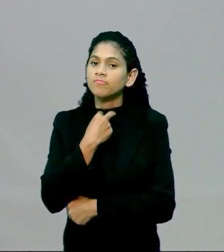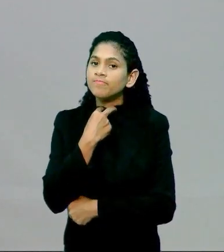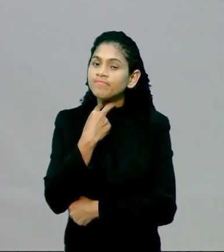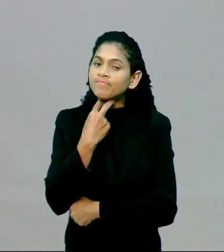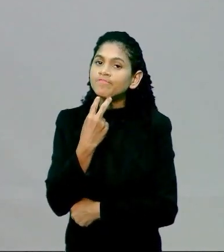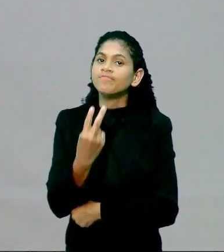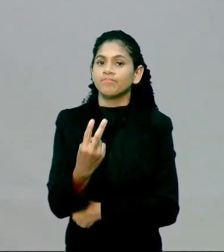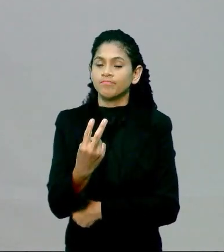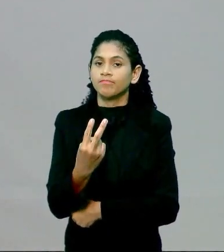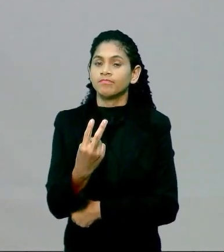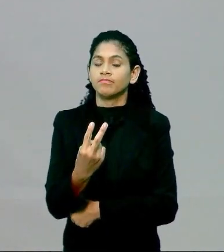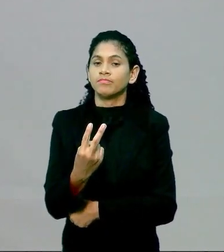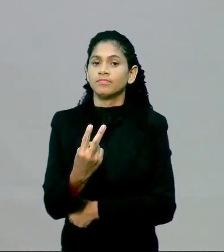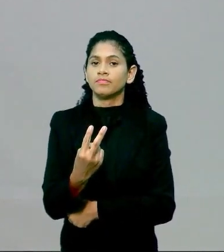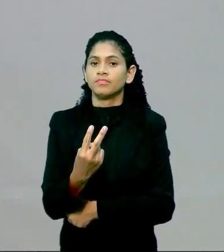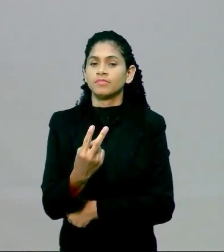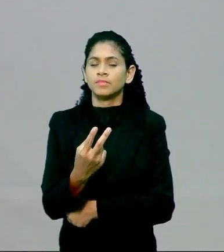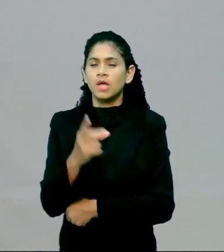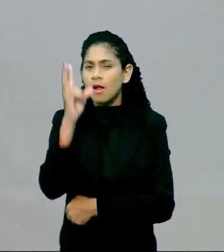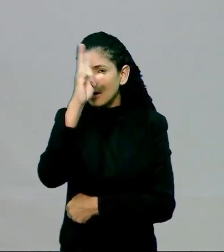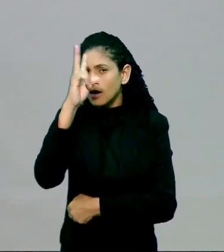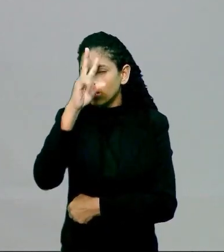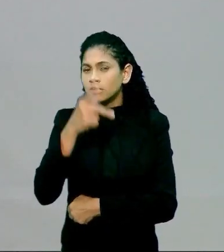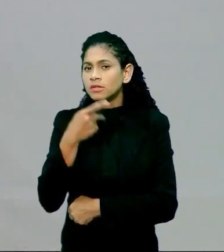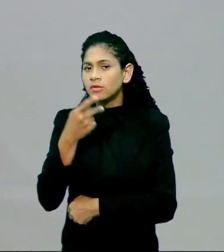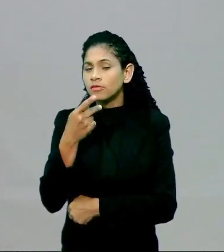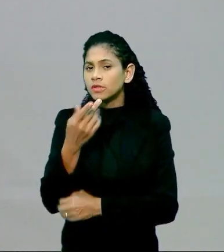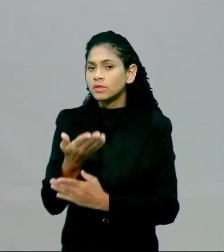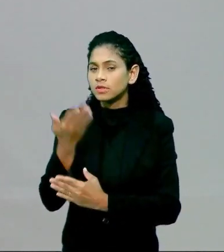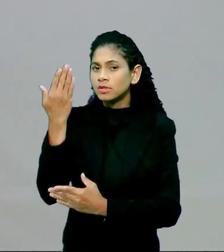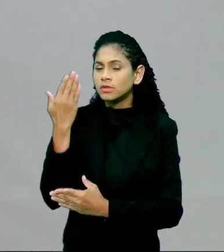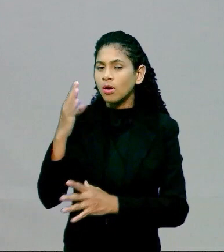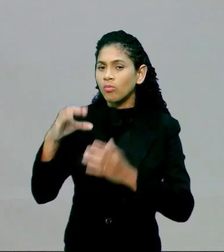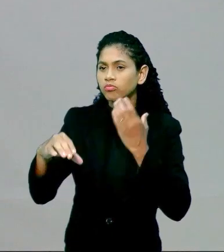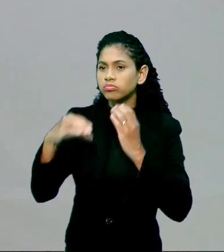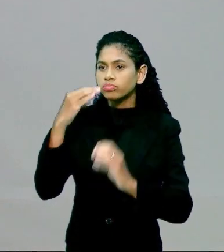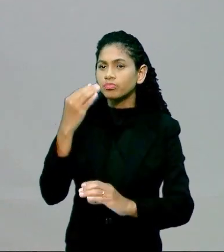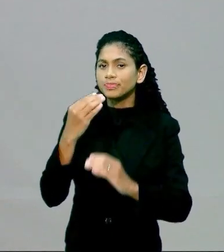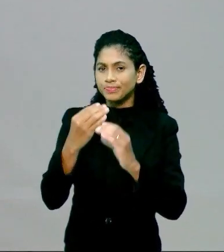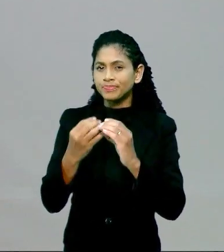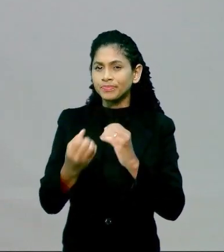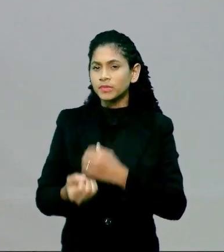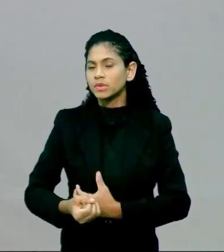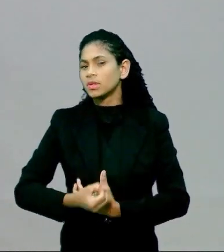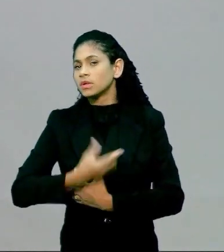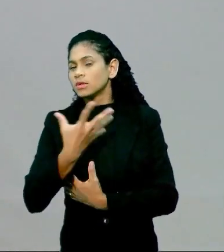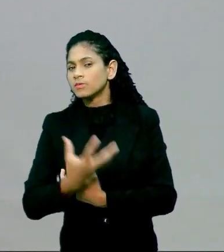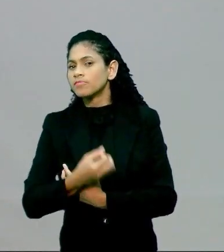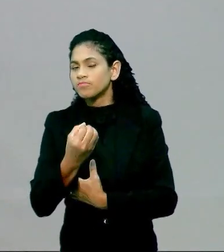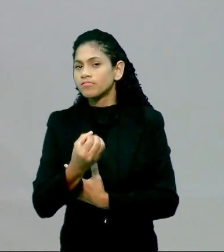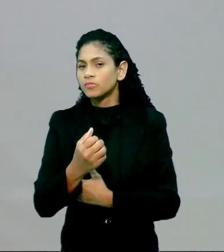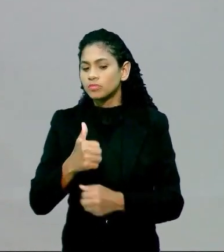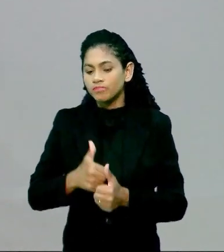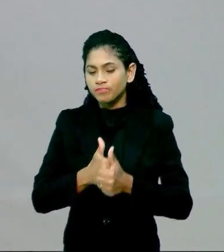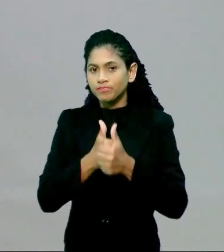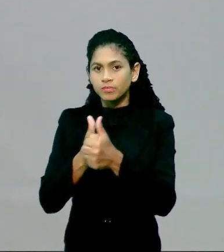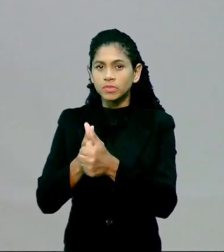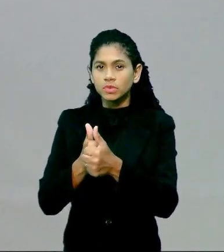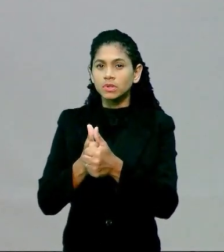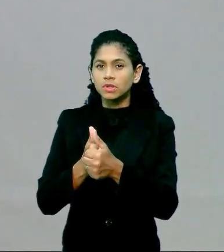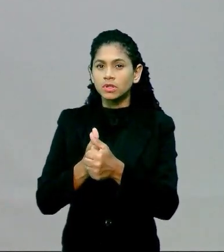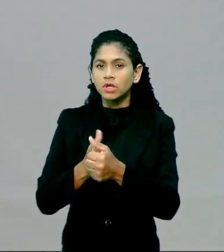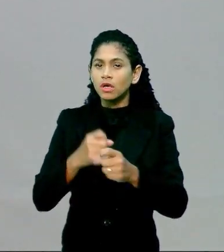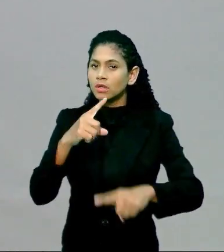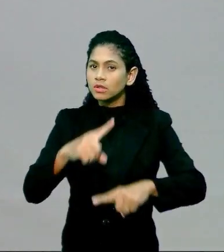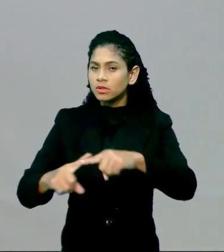falava anteriormente que as cantigas trovadorescas foram feitas para serem acompanhadas de instrumentos musicais? Elas